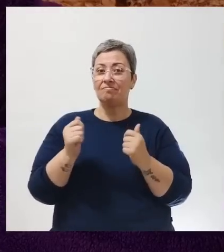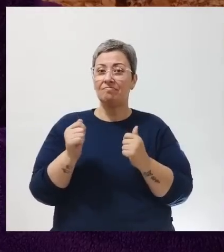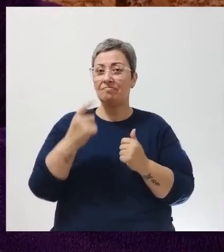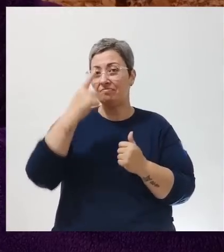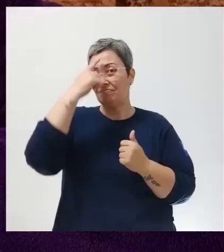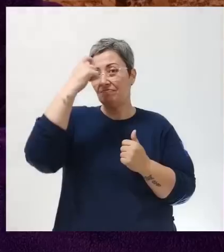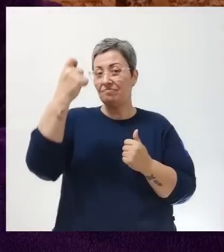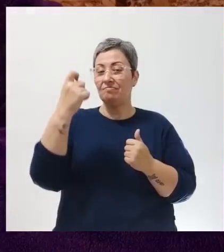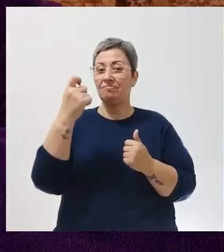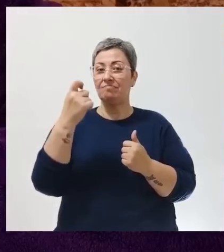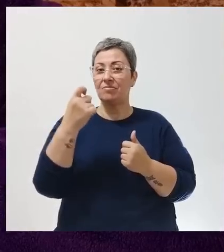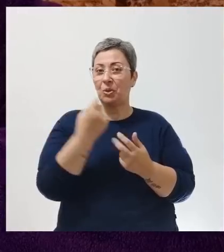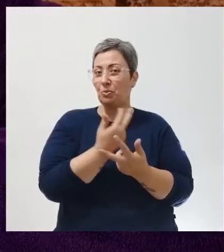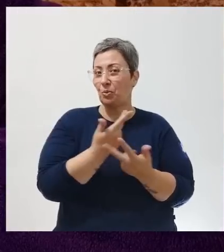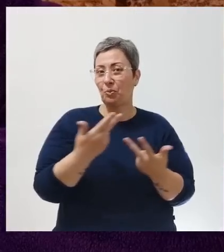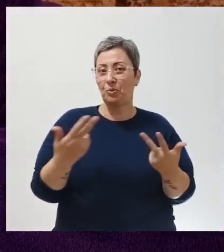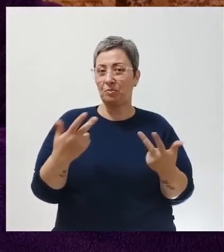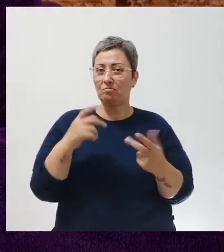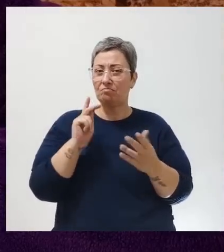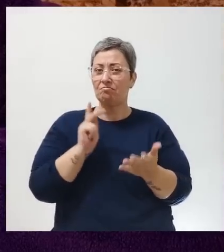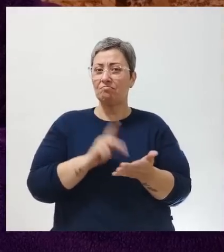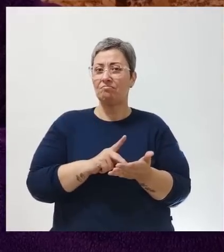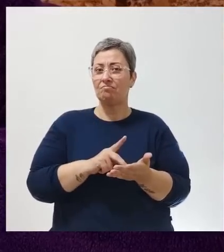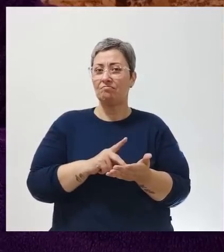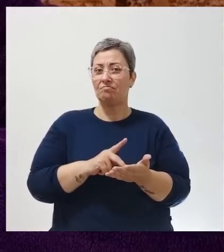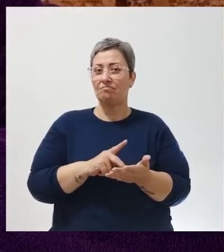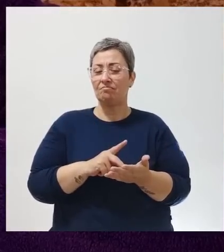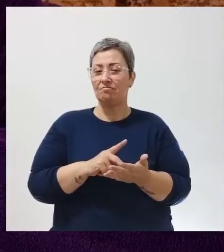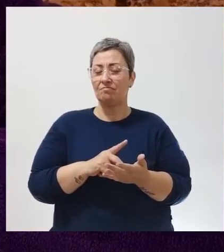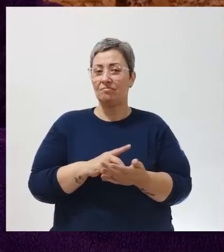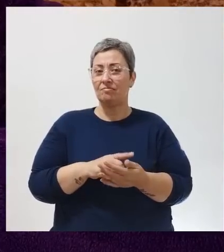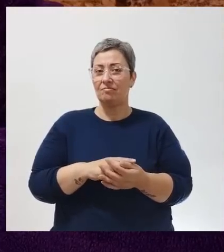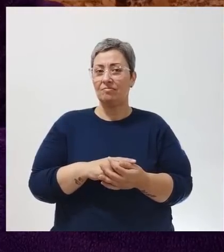com ela ou com elas de verdade.